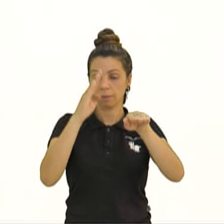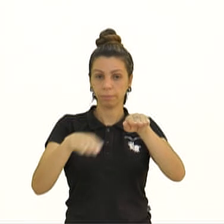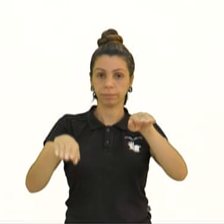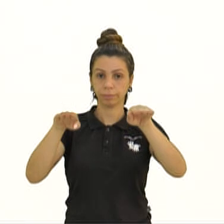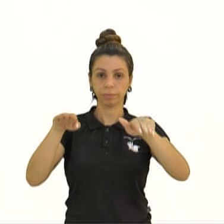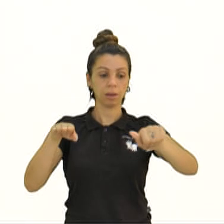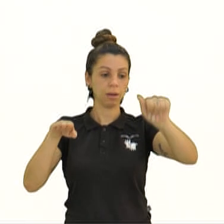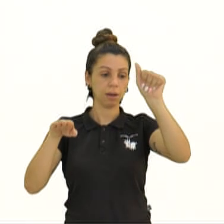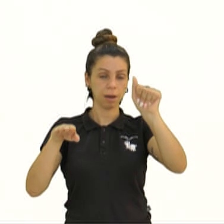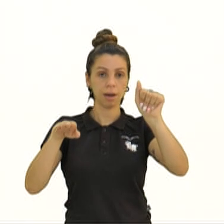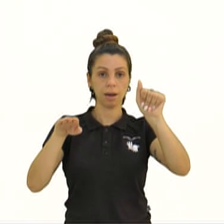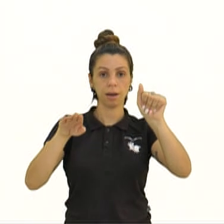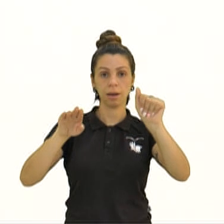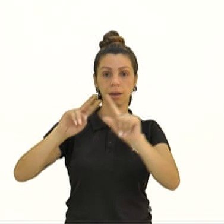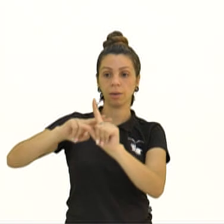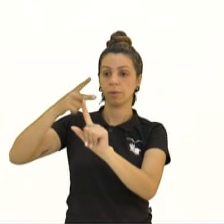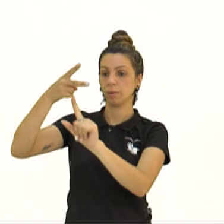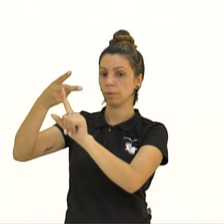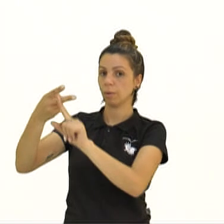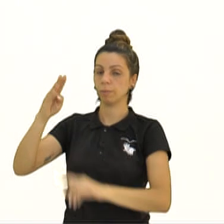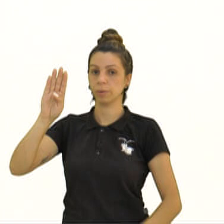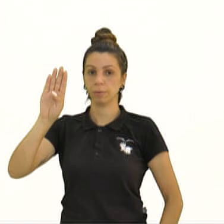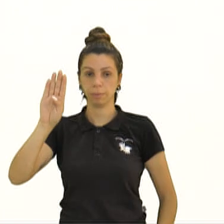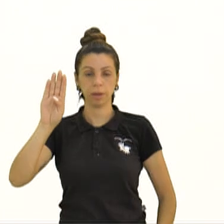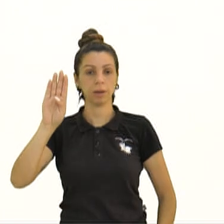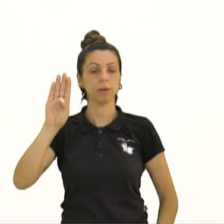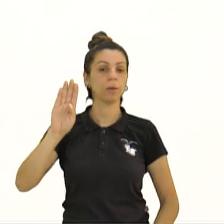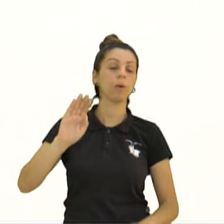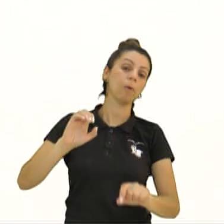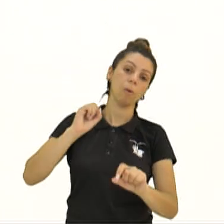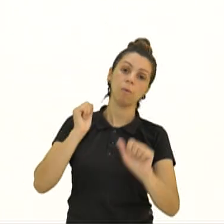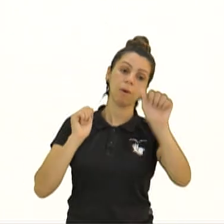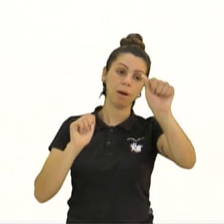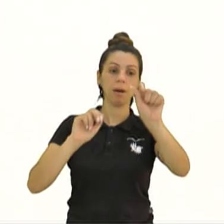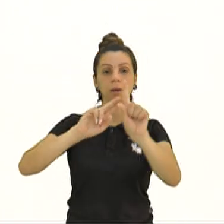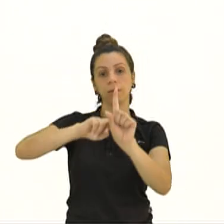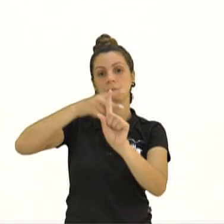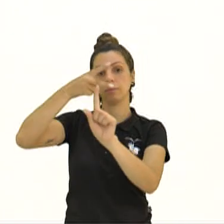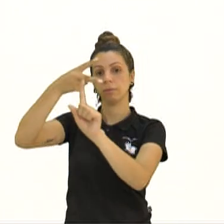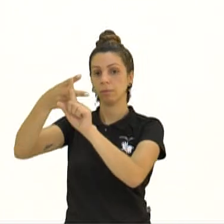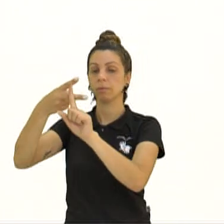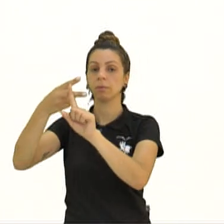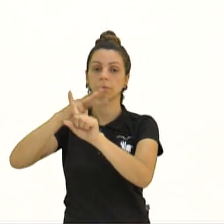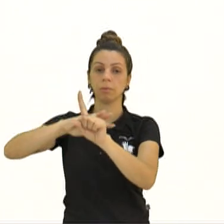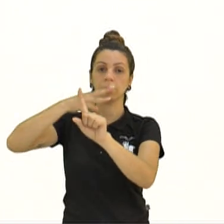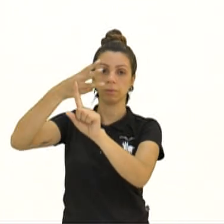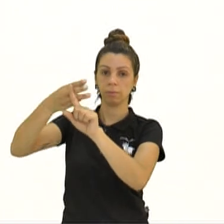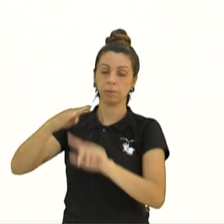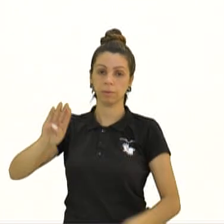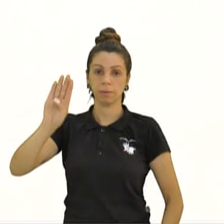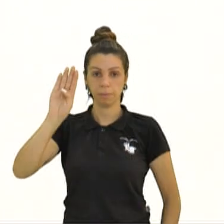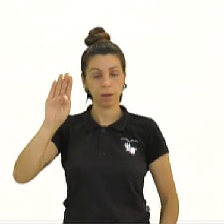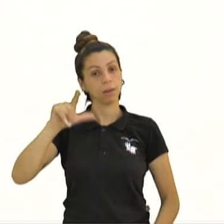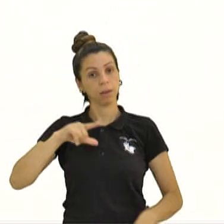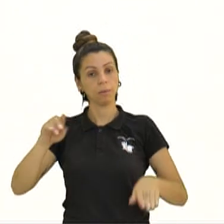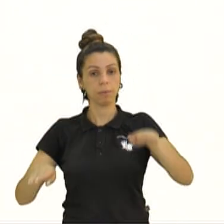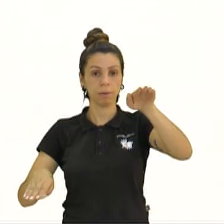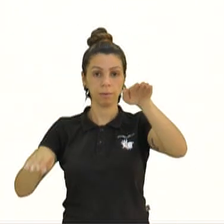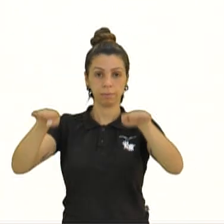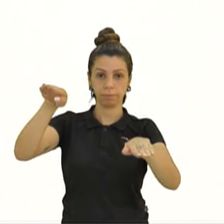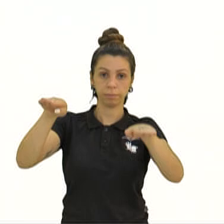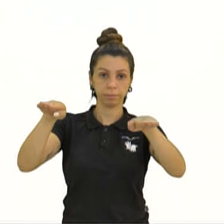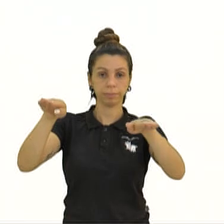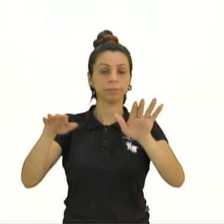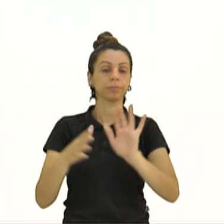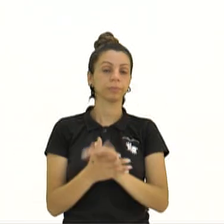A é igual ao dobro de B, ou A é igual ao triplo de B, por exemplo, aí eu tenho grandezas que são diretamente proporcionais. O que eu quero